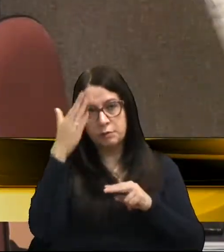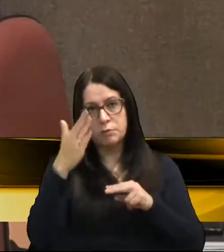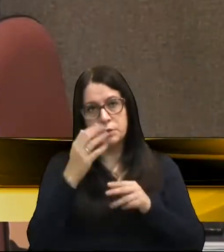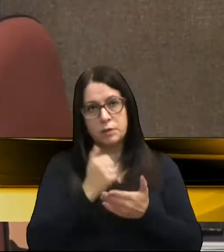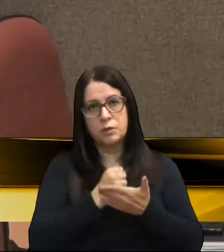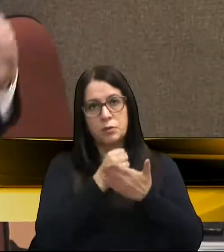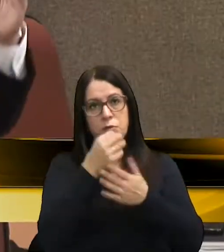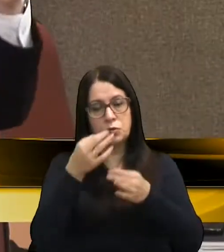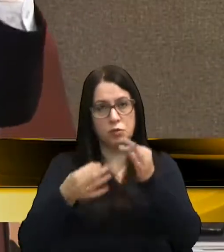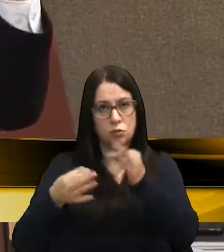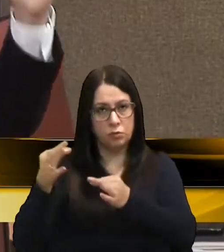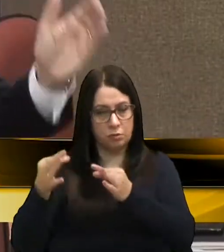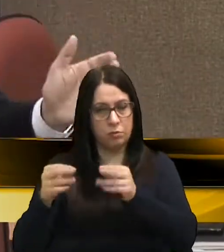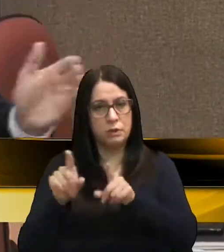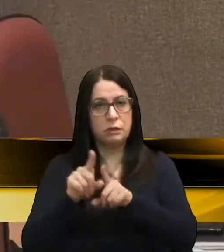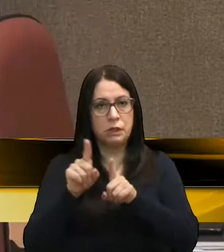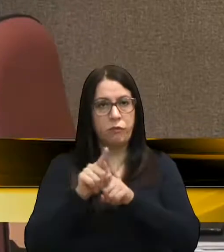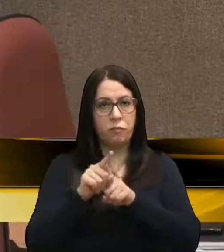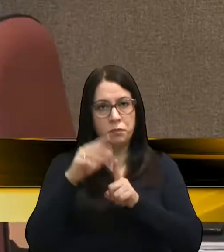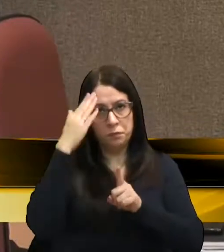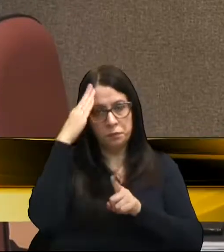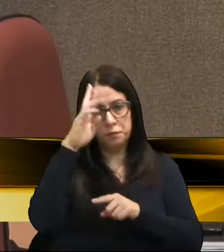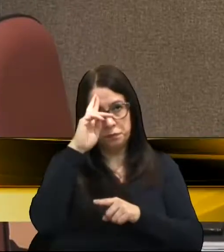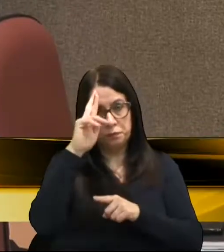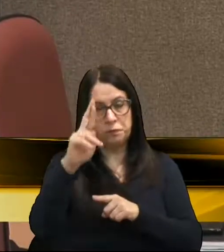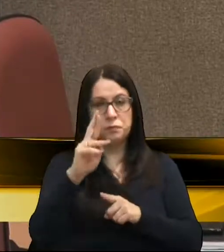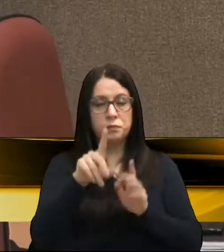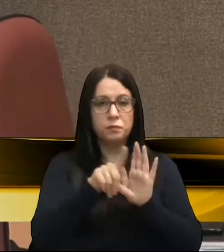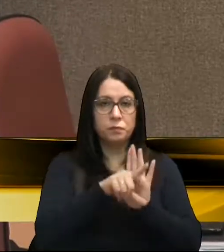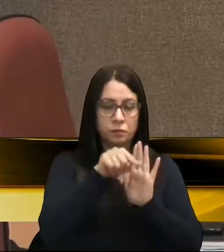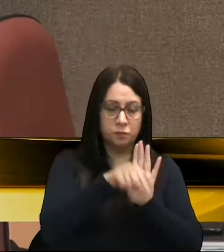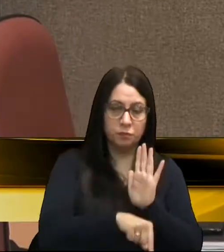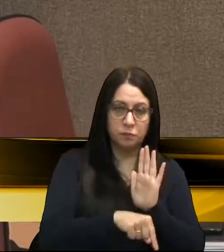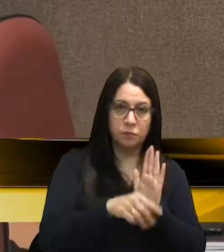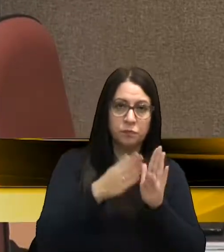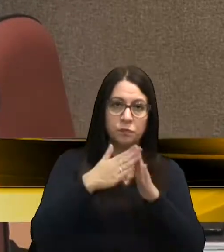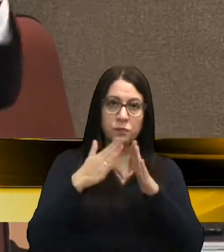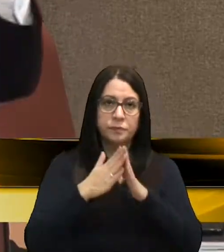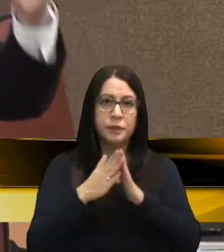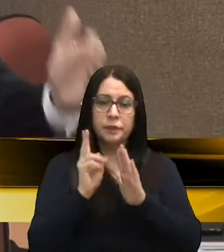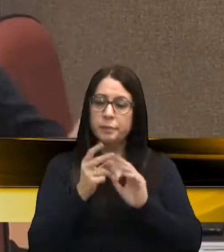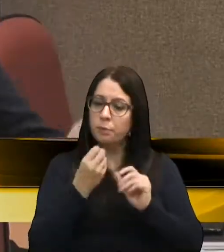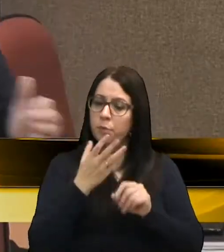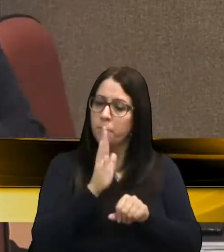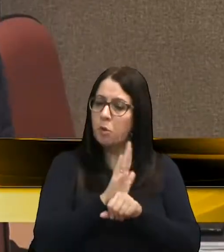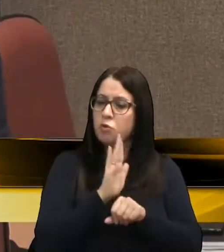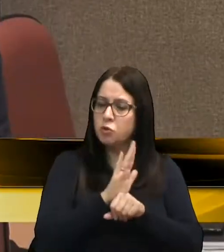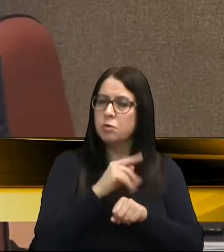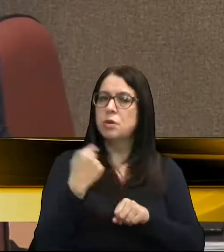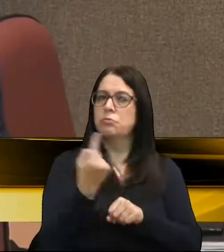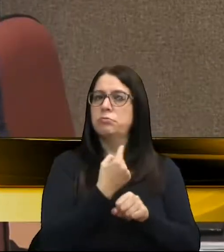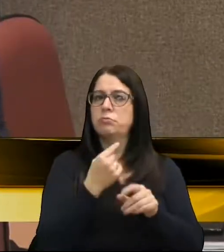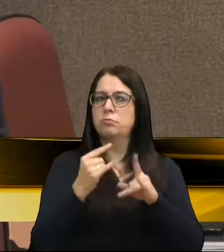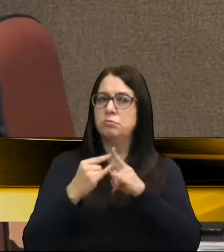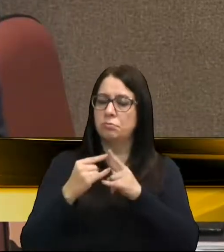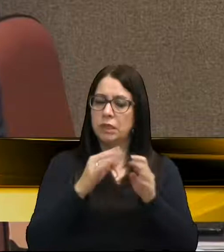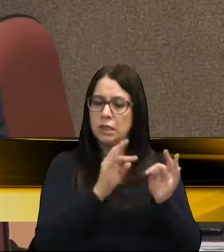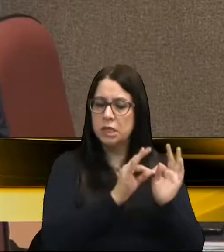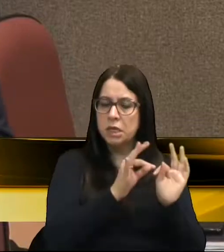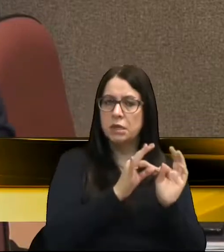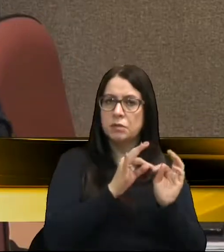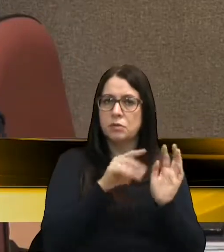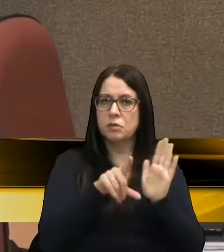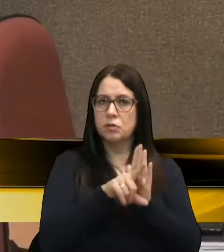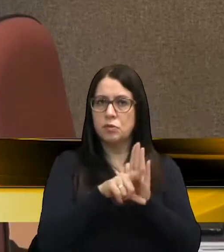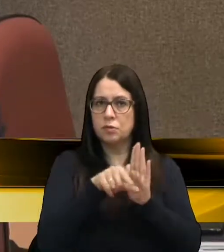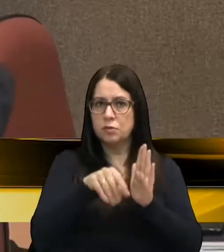também, agradecemos a diretoria legislativa dessa casa, sempre muito solícita, os órgãos técnicos do